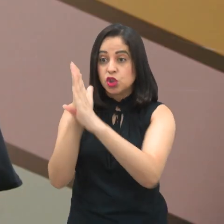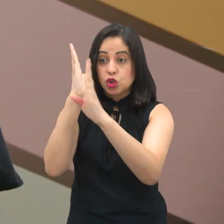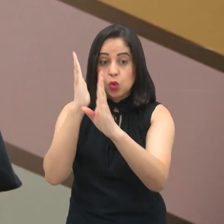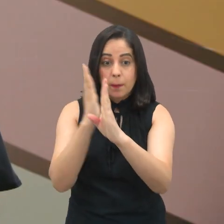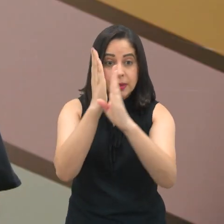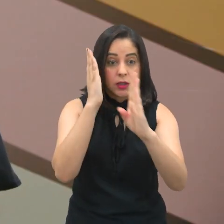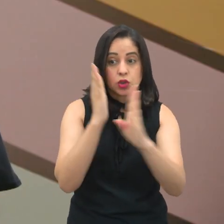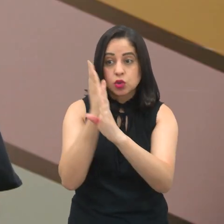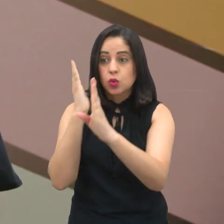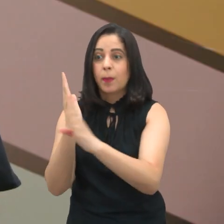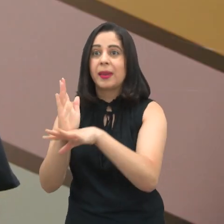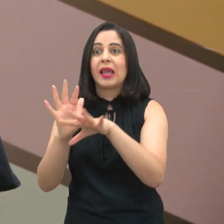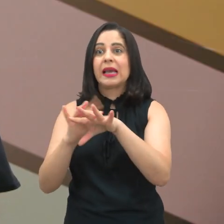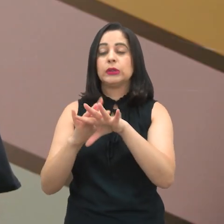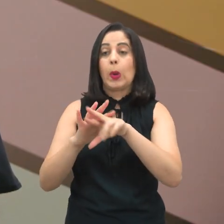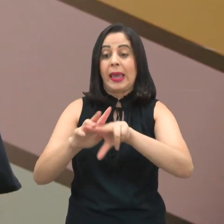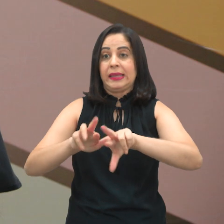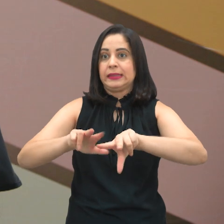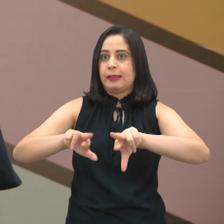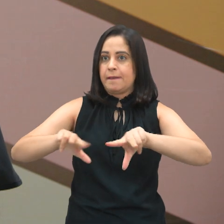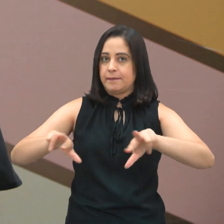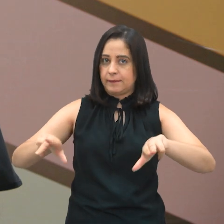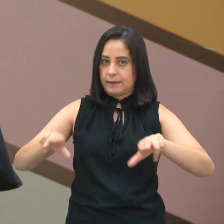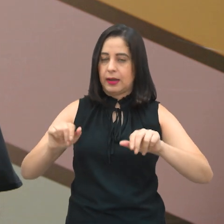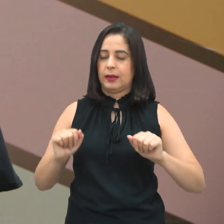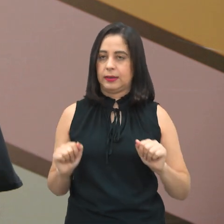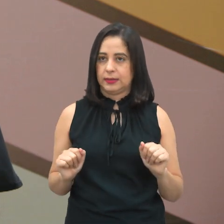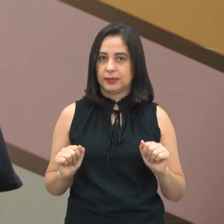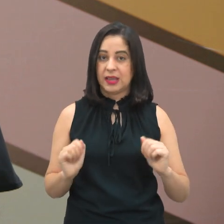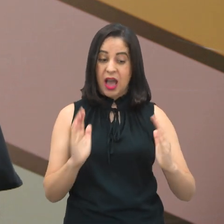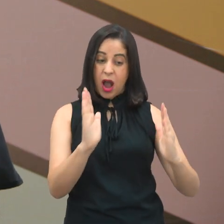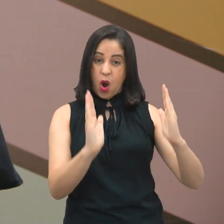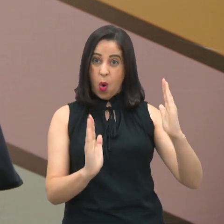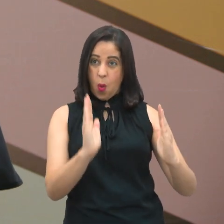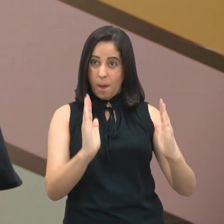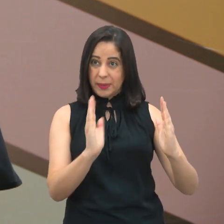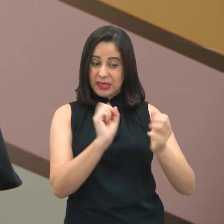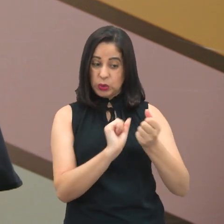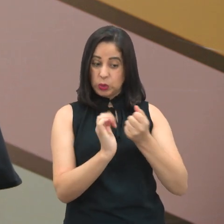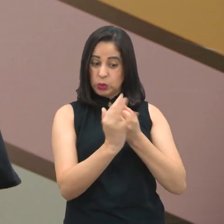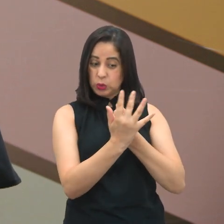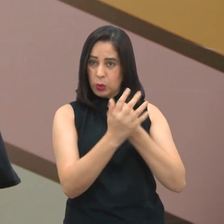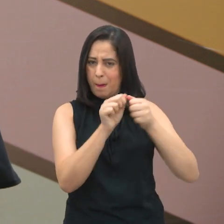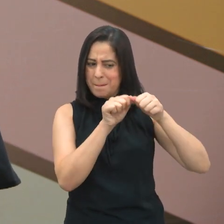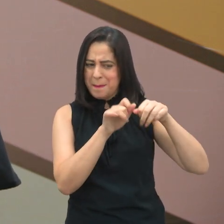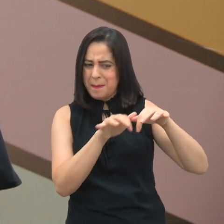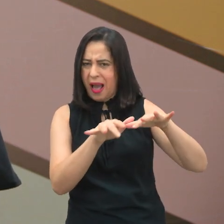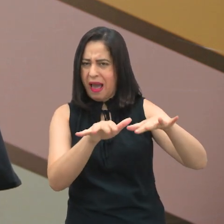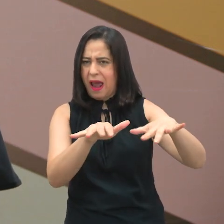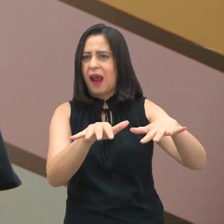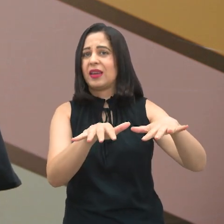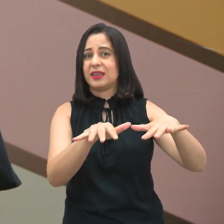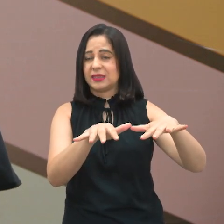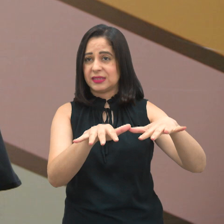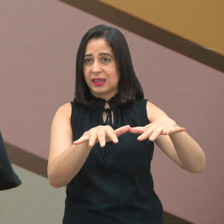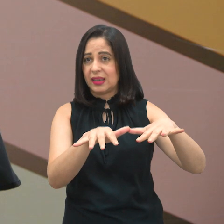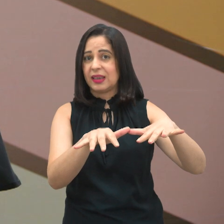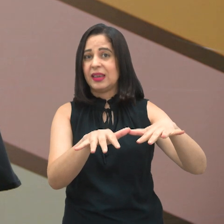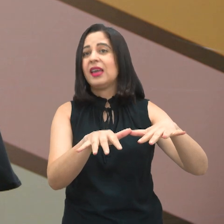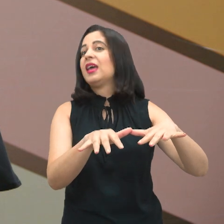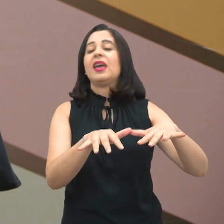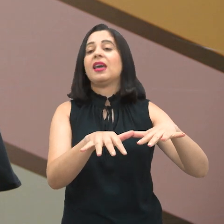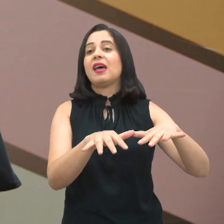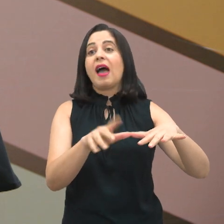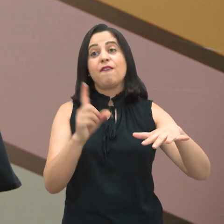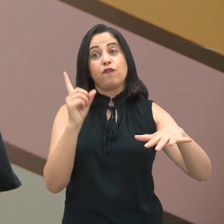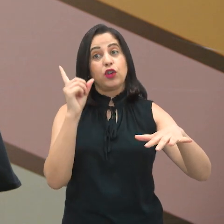a pandemia de Covid-19, a gente teve uma falta de acesso a